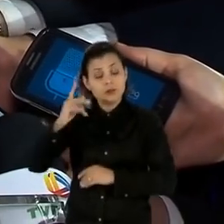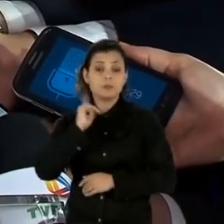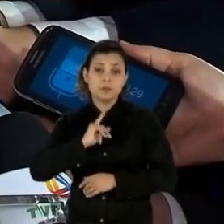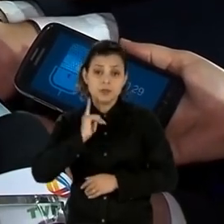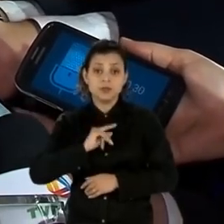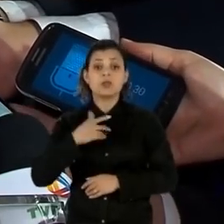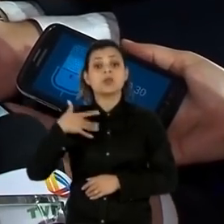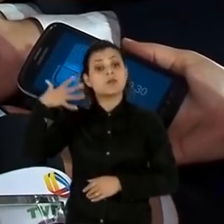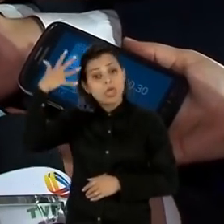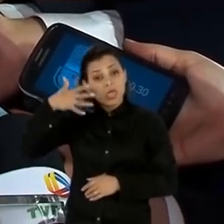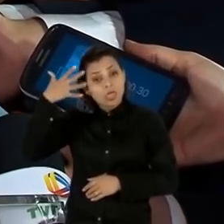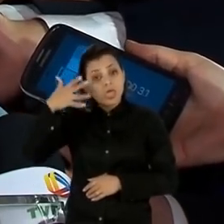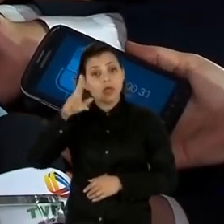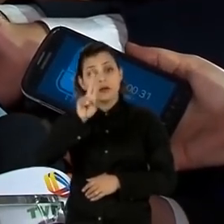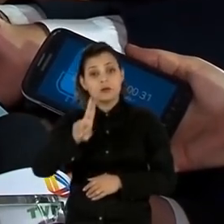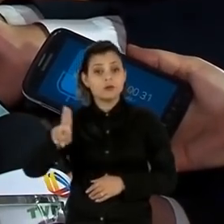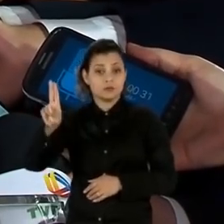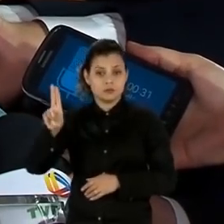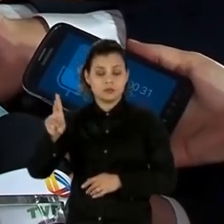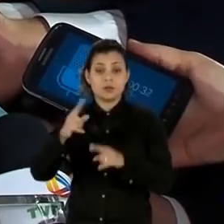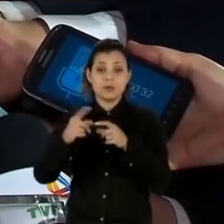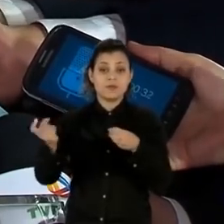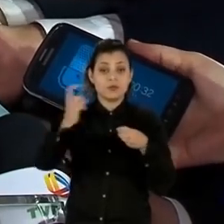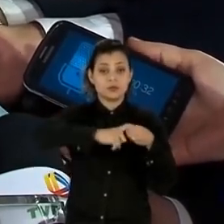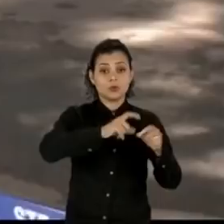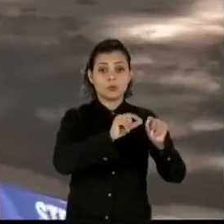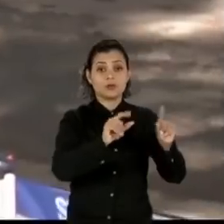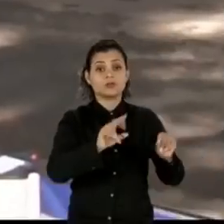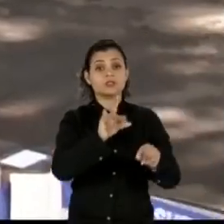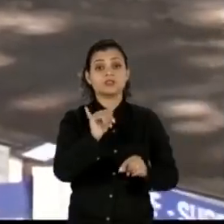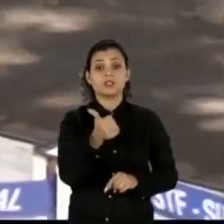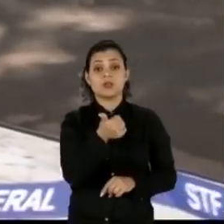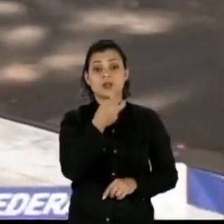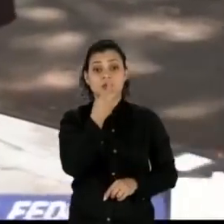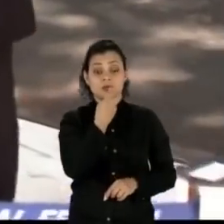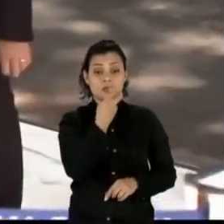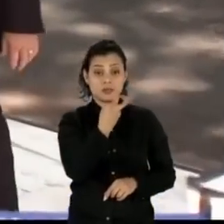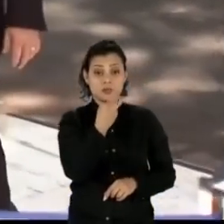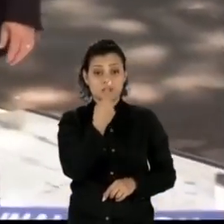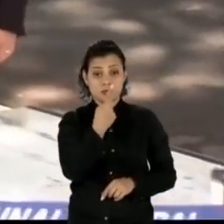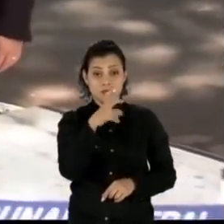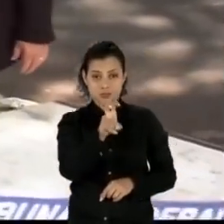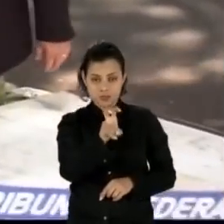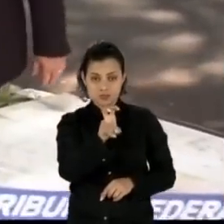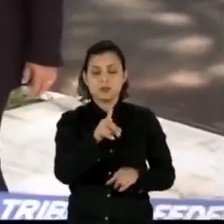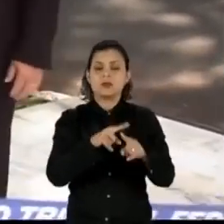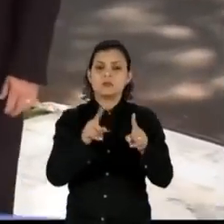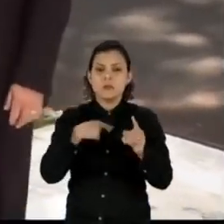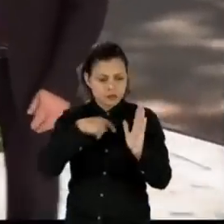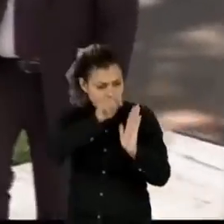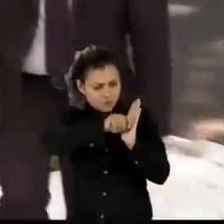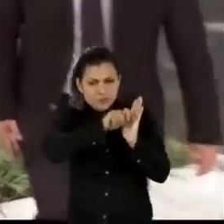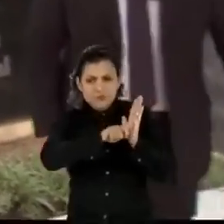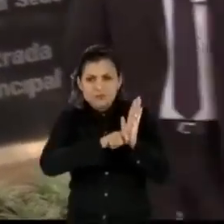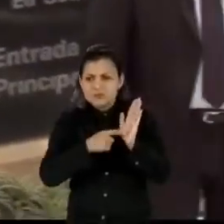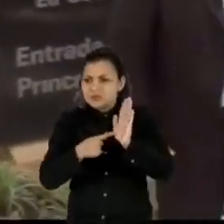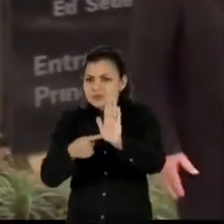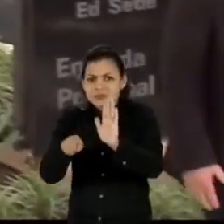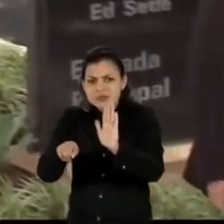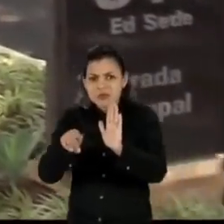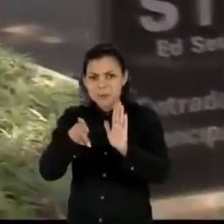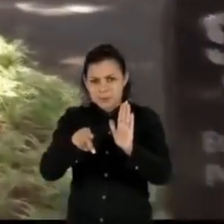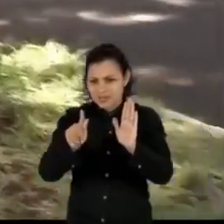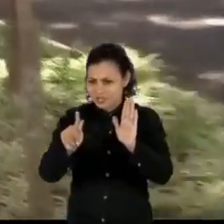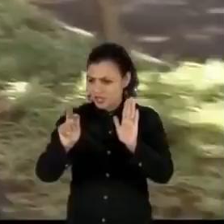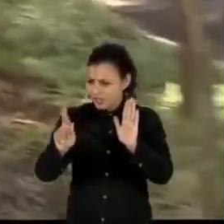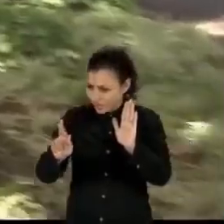palestra na universidade federal e só voltou para brasília no dia quinze além disso ata da sessão de 11 de maio registra que o representante